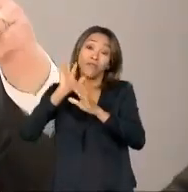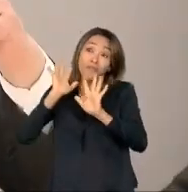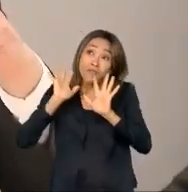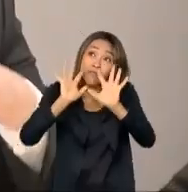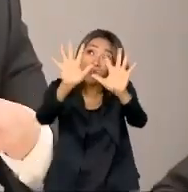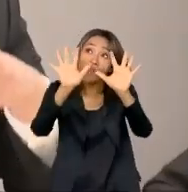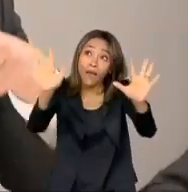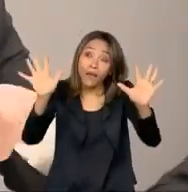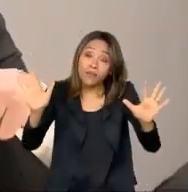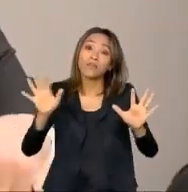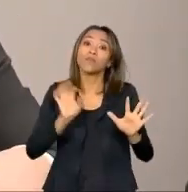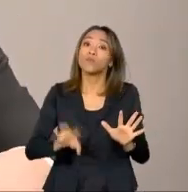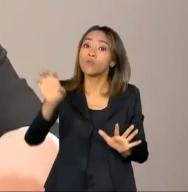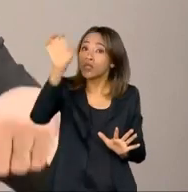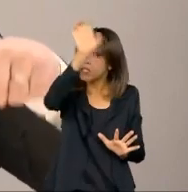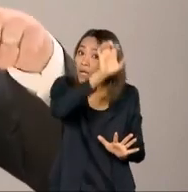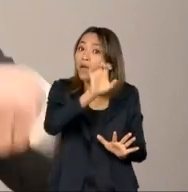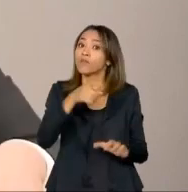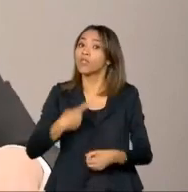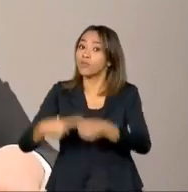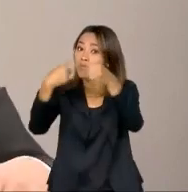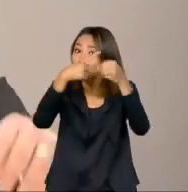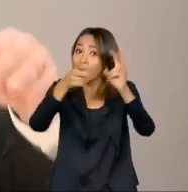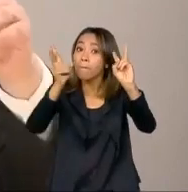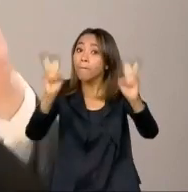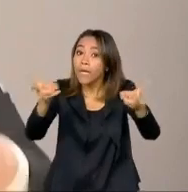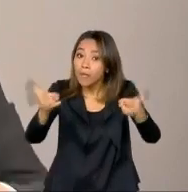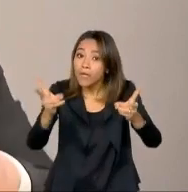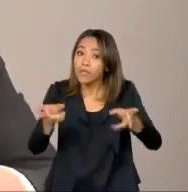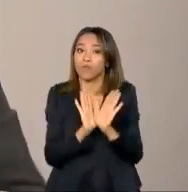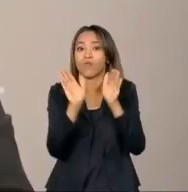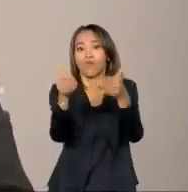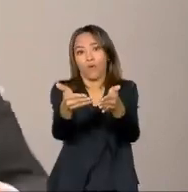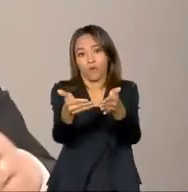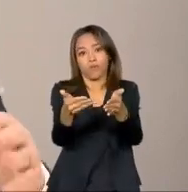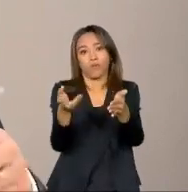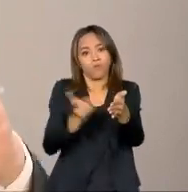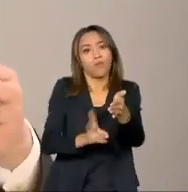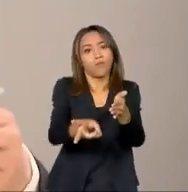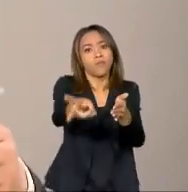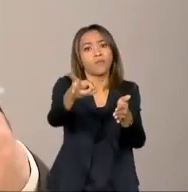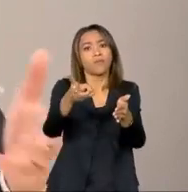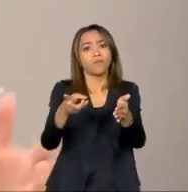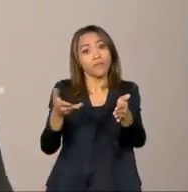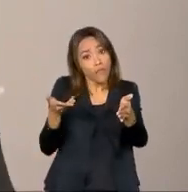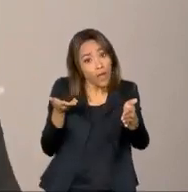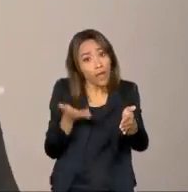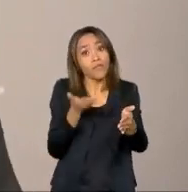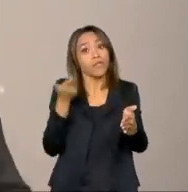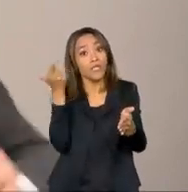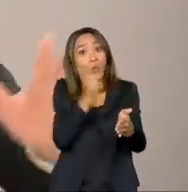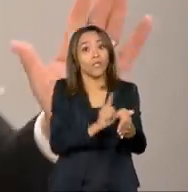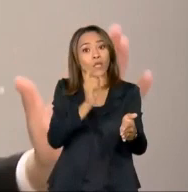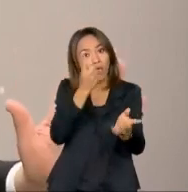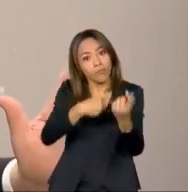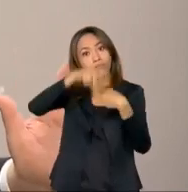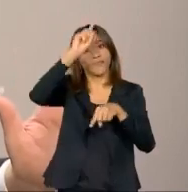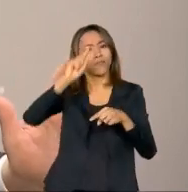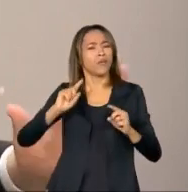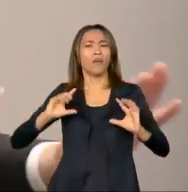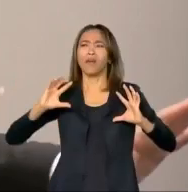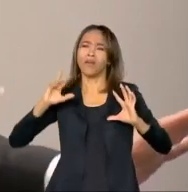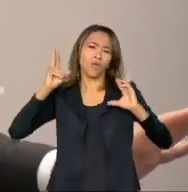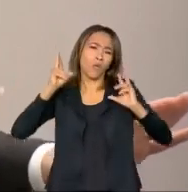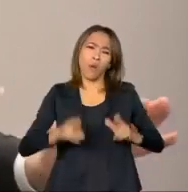municípios que conseguem manter o fórum vivo. Que mantém o fórum vivo, porque é isso que dá a capilaridade, como é em todos os